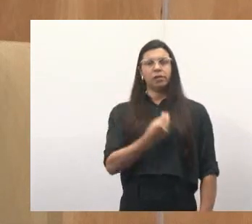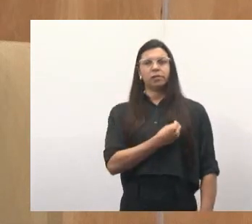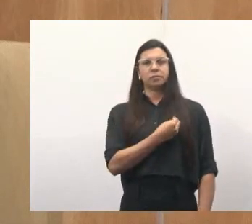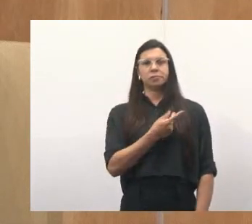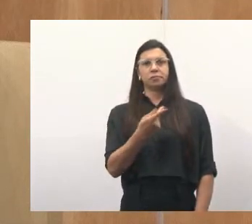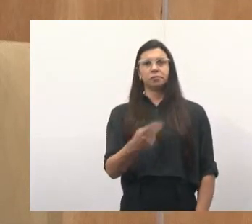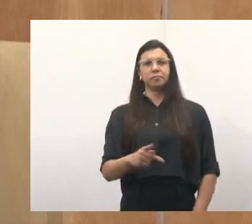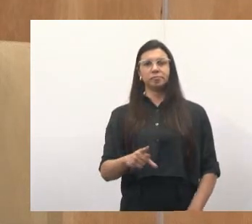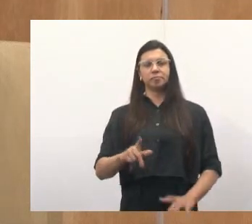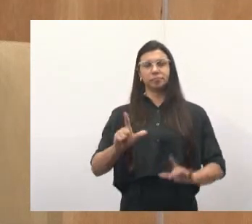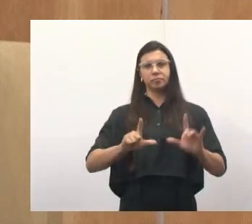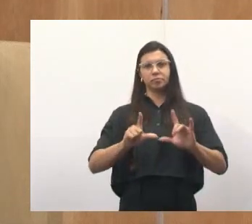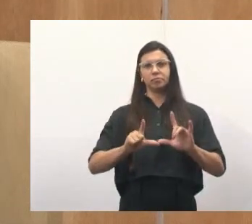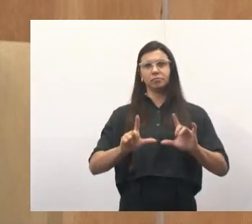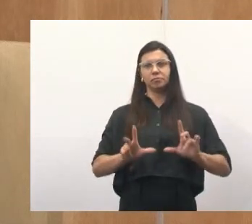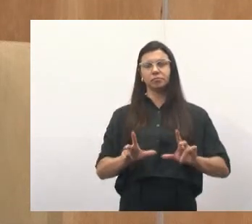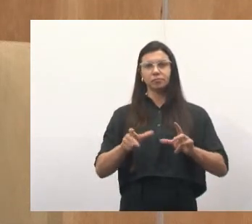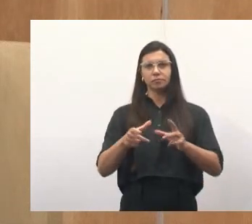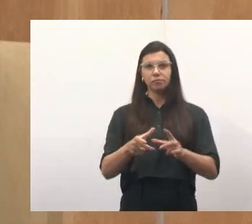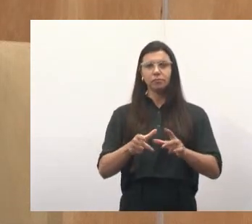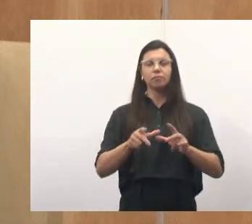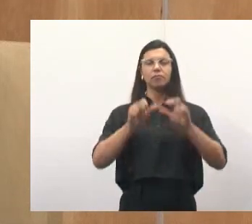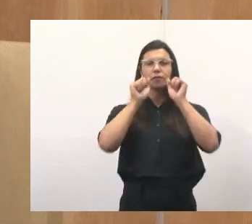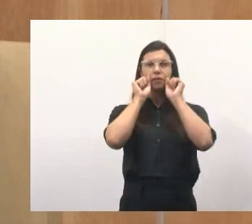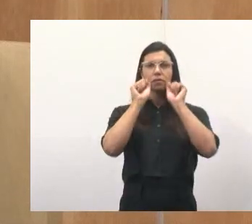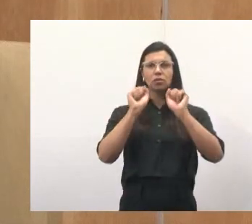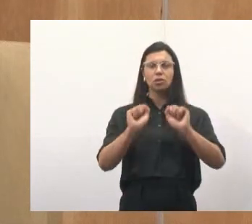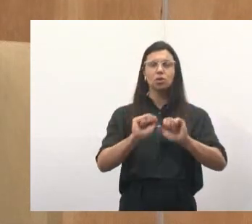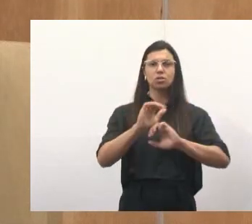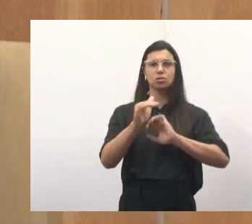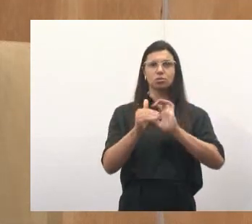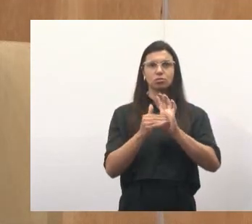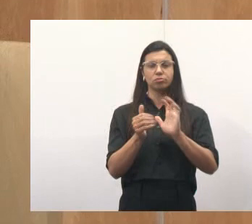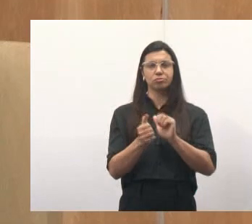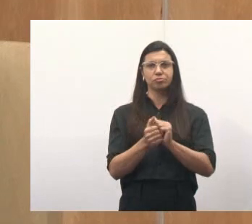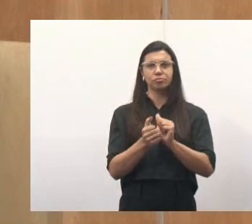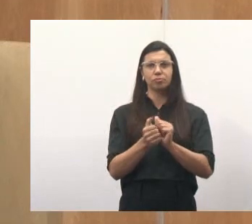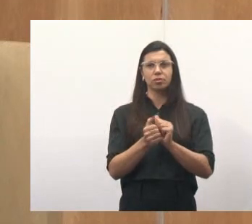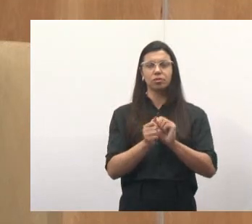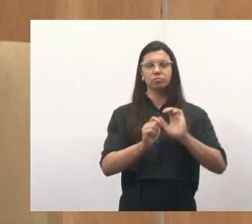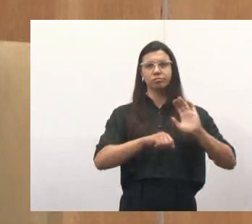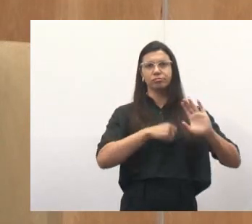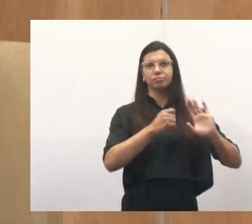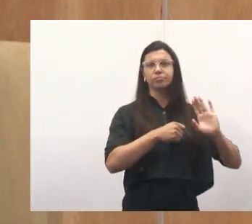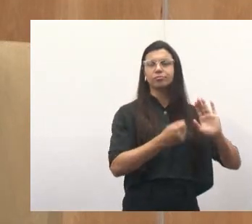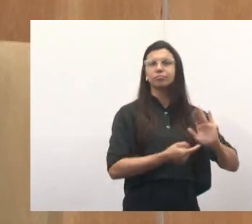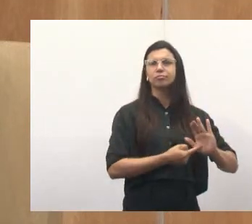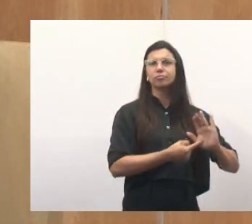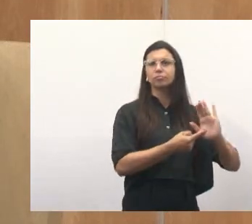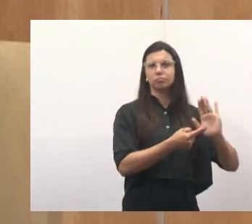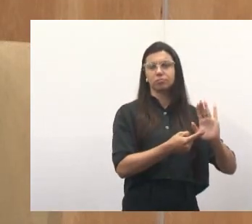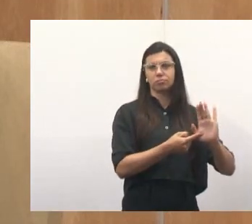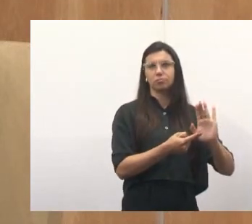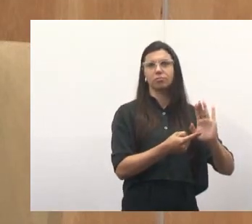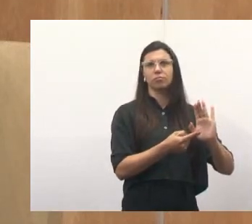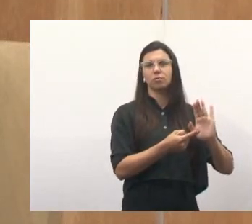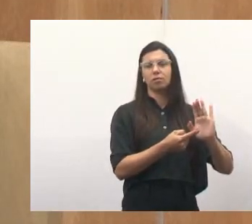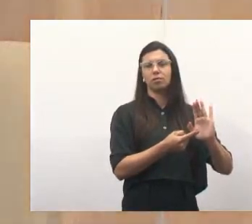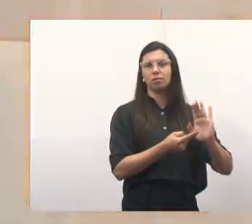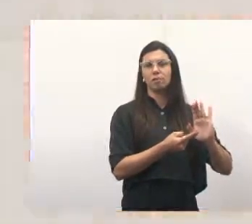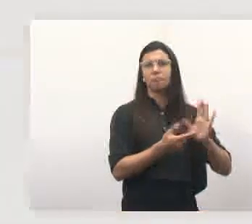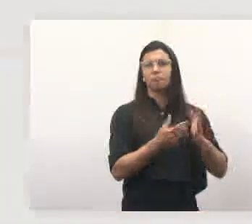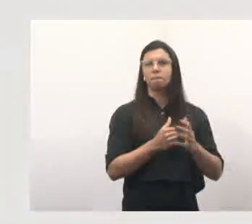funcionários, TV Câmara, assessores. Gostaria de iniciar com o slide, por gentileza, desejando,